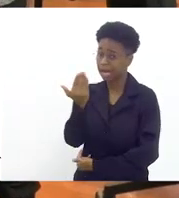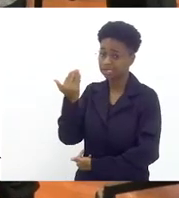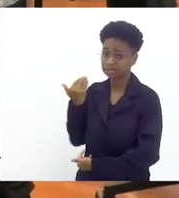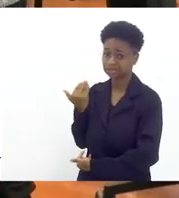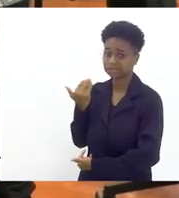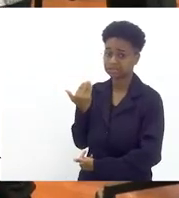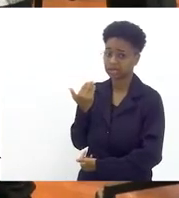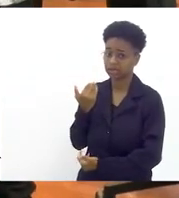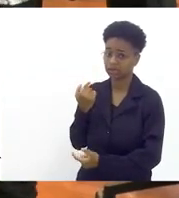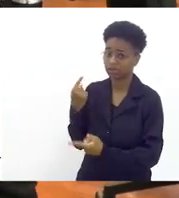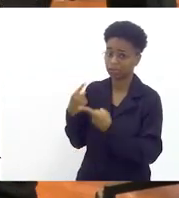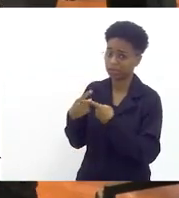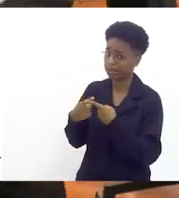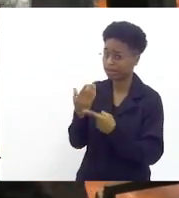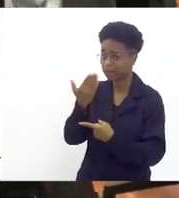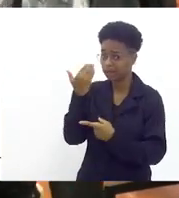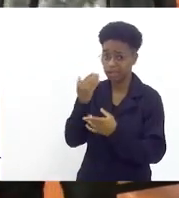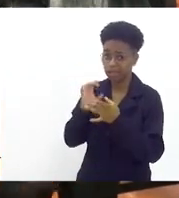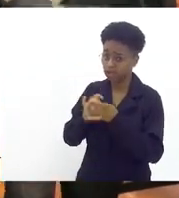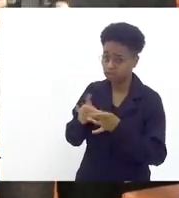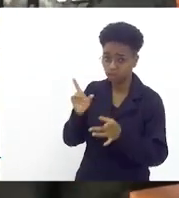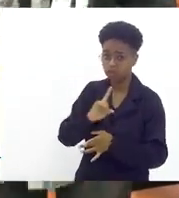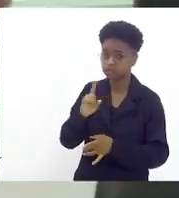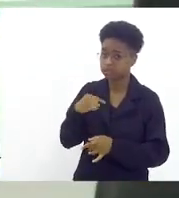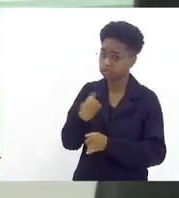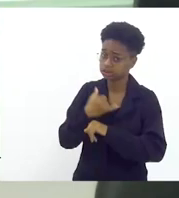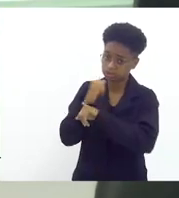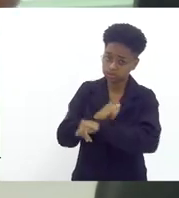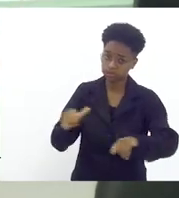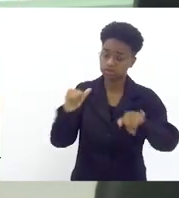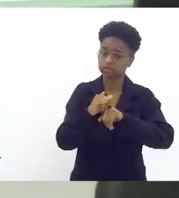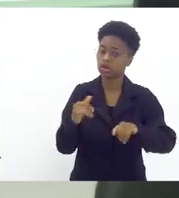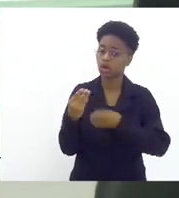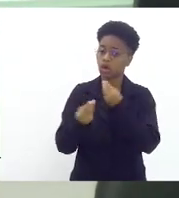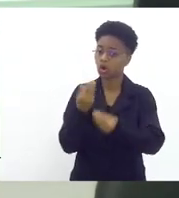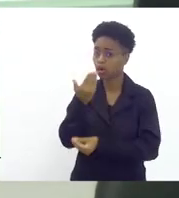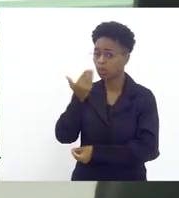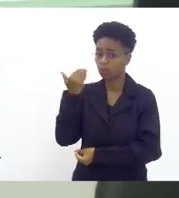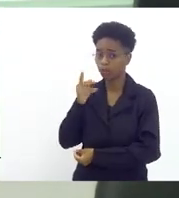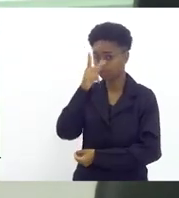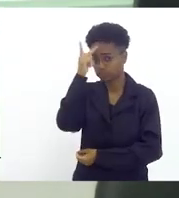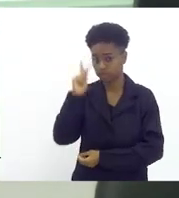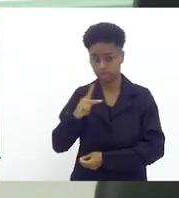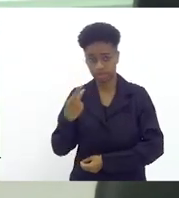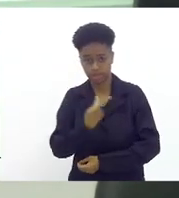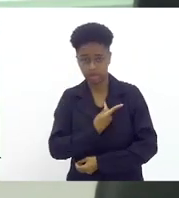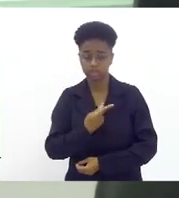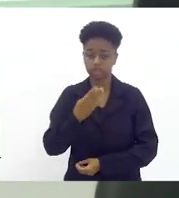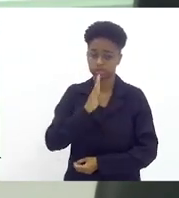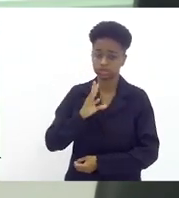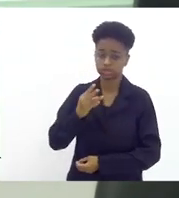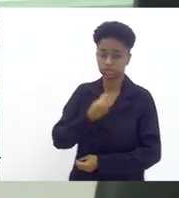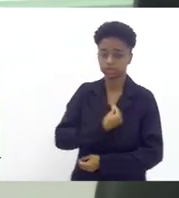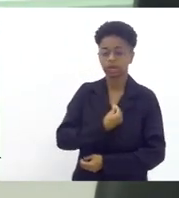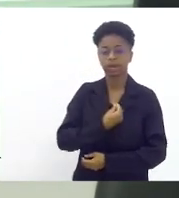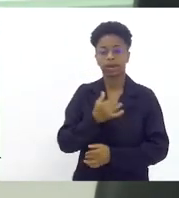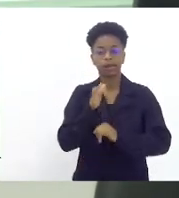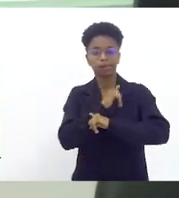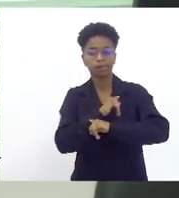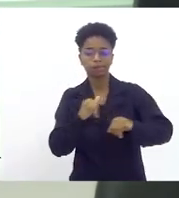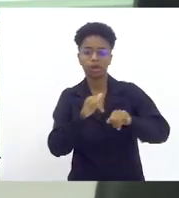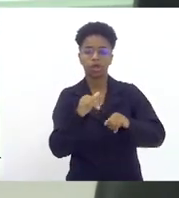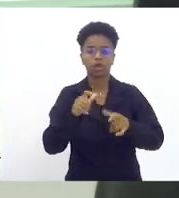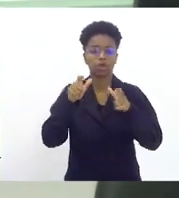é permitido a nós reverberar, né, o passado das travestis e transexuais, a esquina da prostituição, o posto de